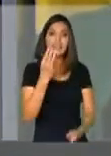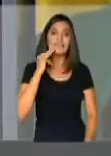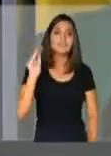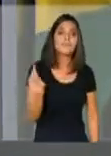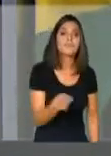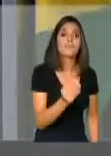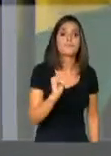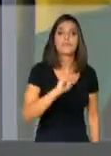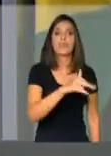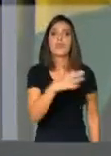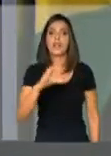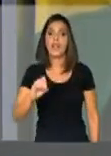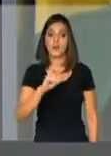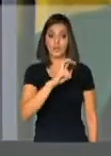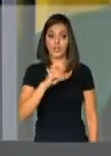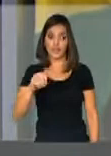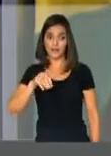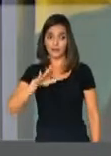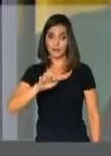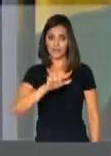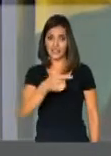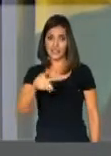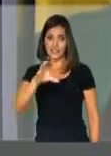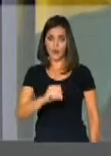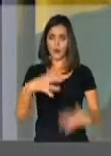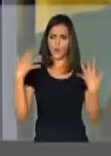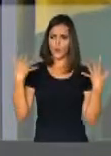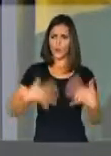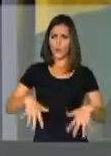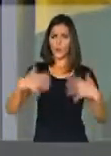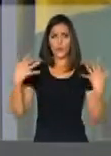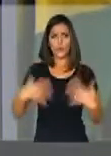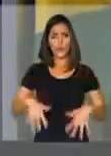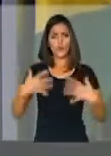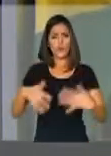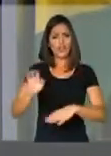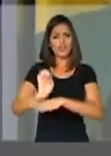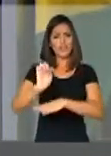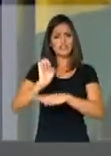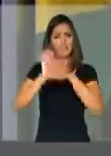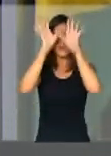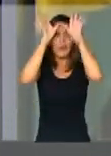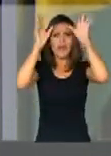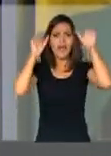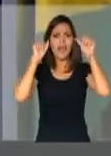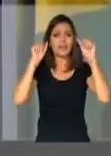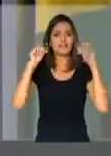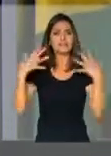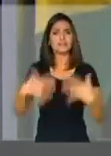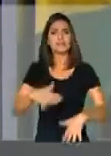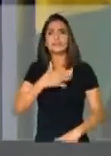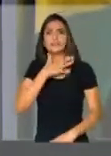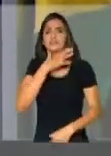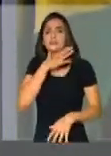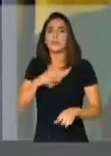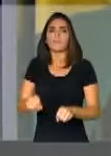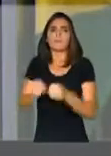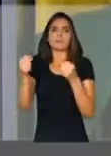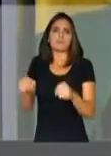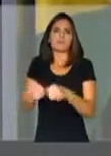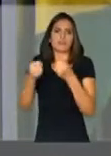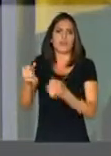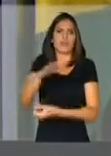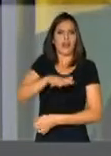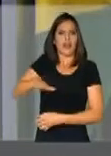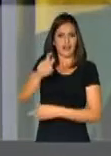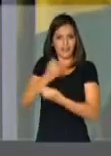meio o que significa uma sangria intolerável a um estado que está com suas finanças completamente deteriorados